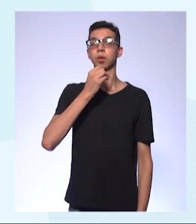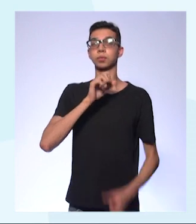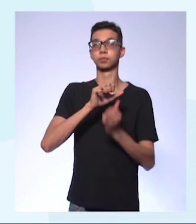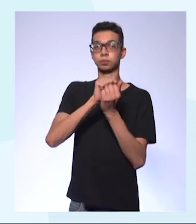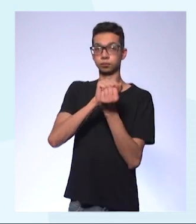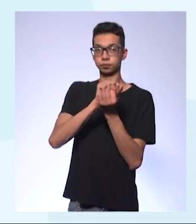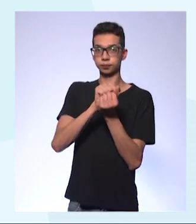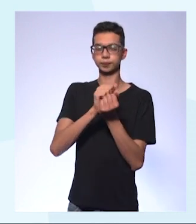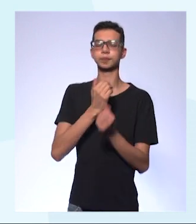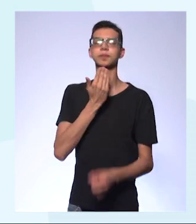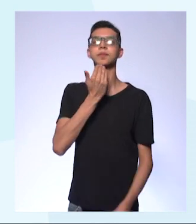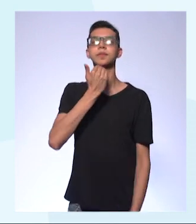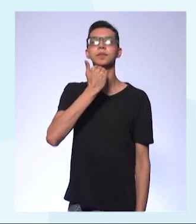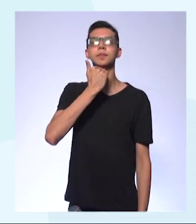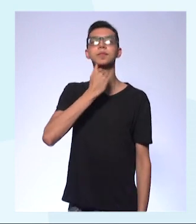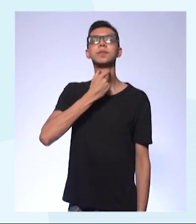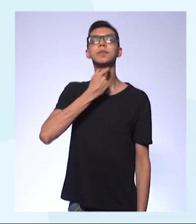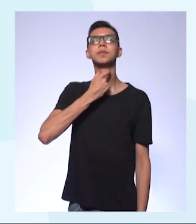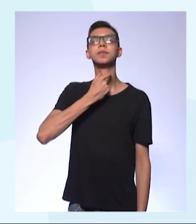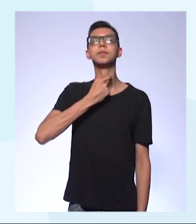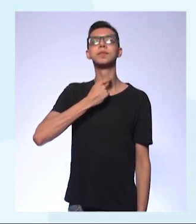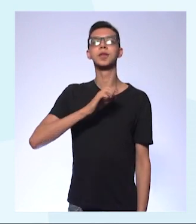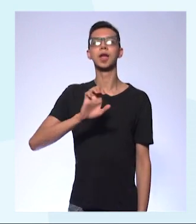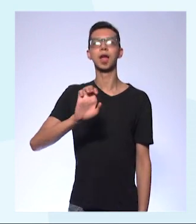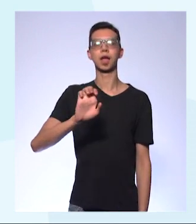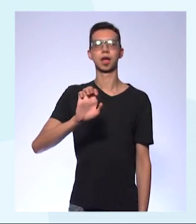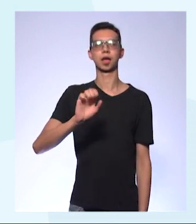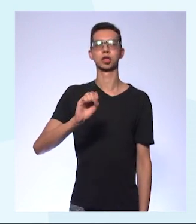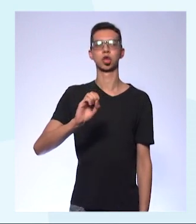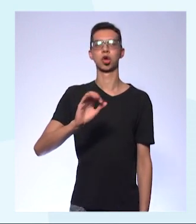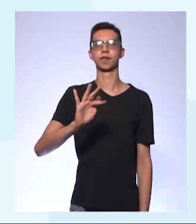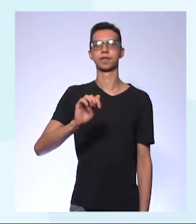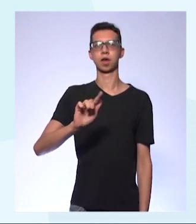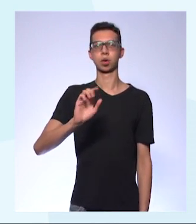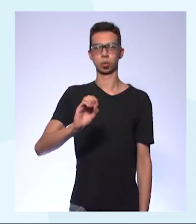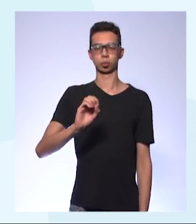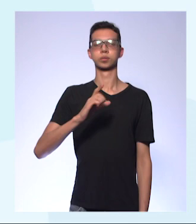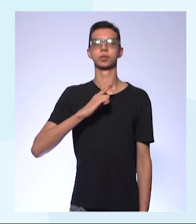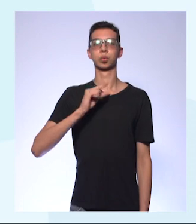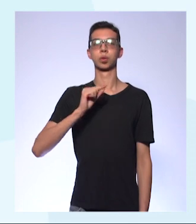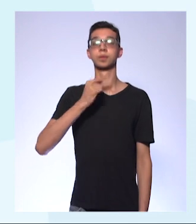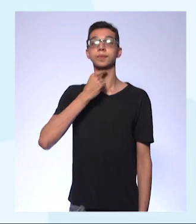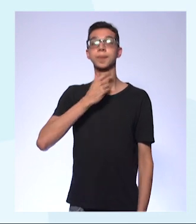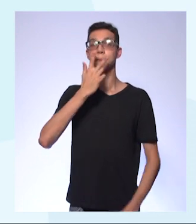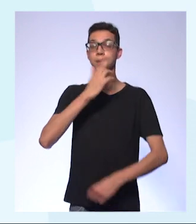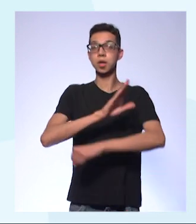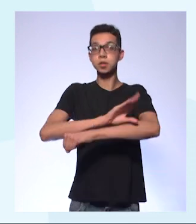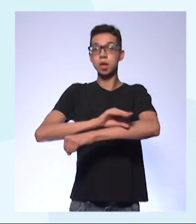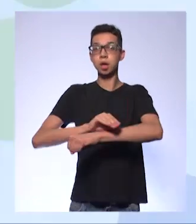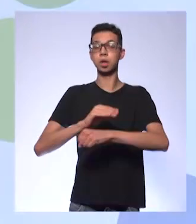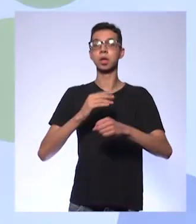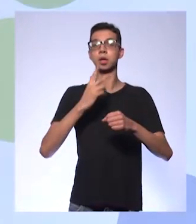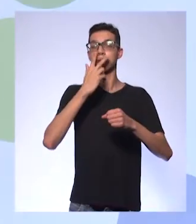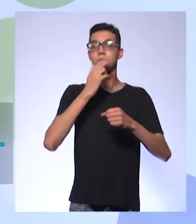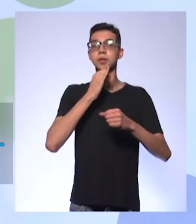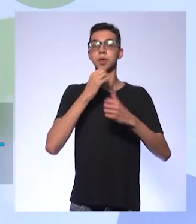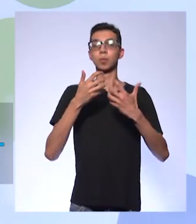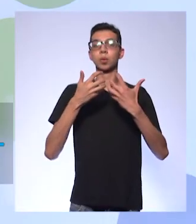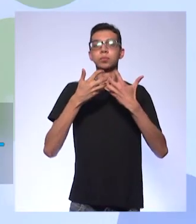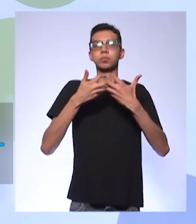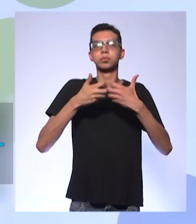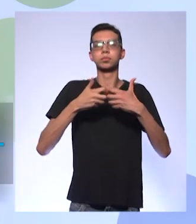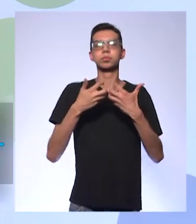tem esses movimentos peristálticos, né? Então a musculatura ali está se movimentando. Ô, Fábio, quando a gente fala